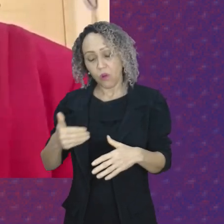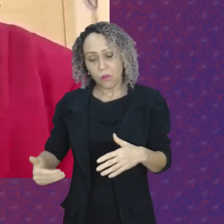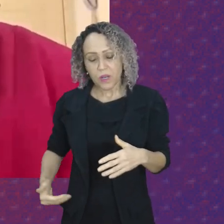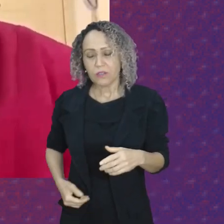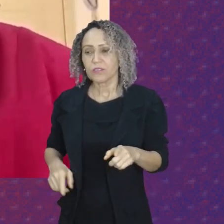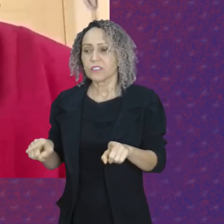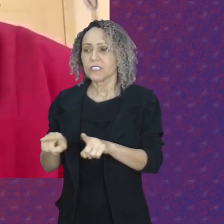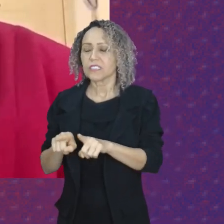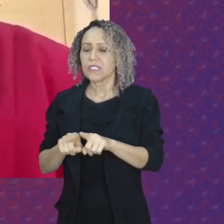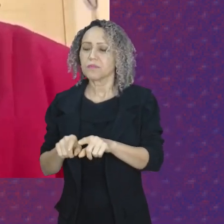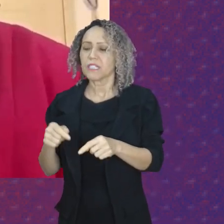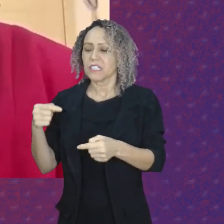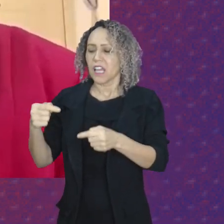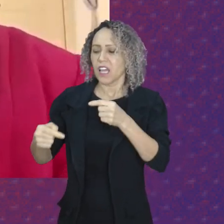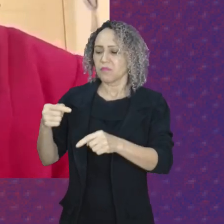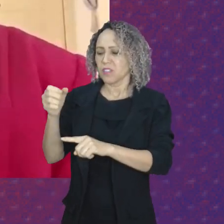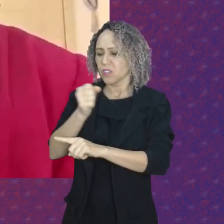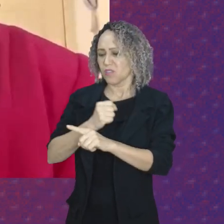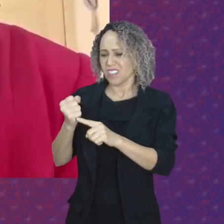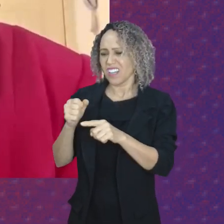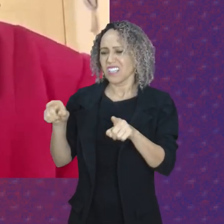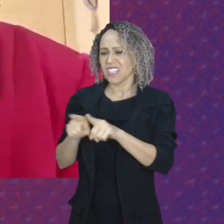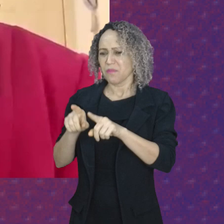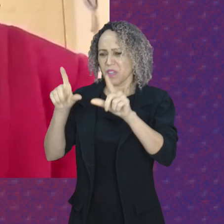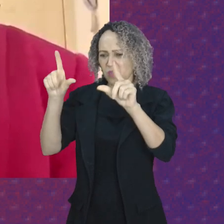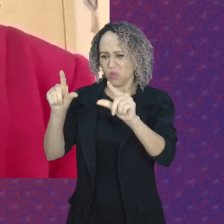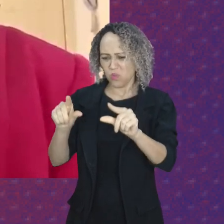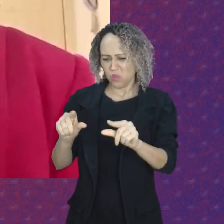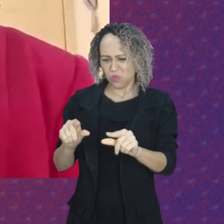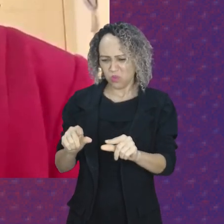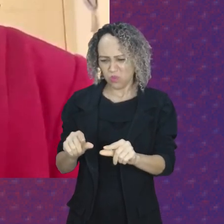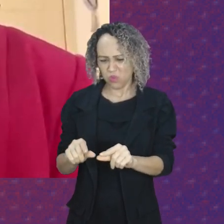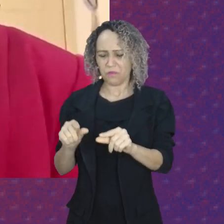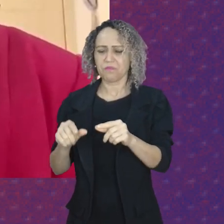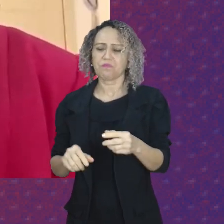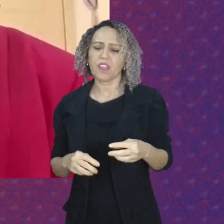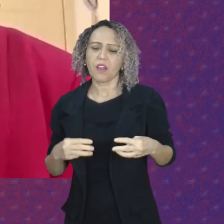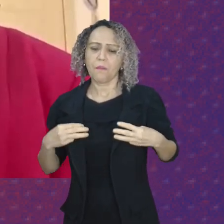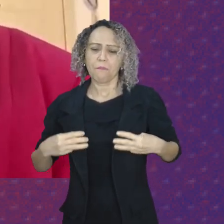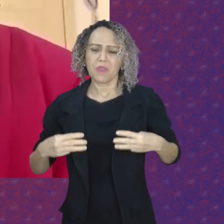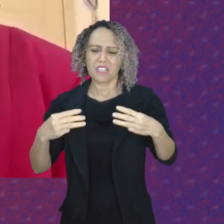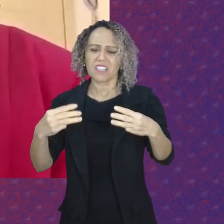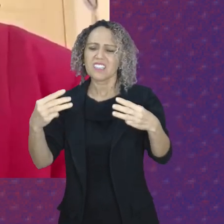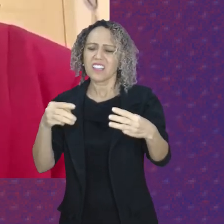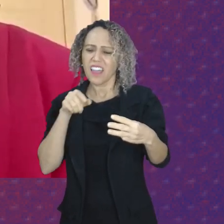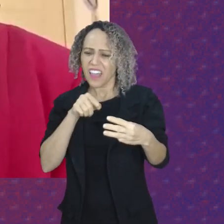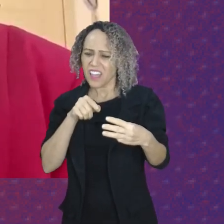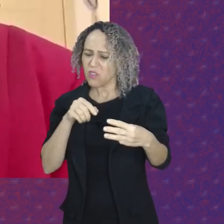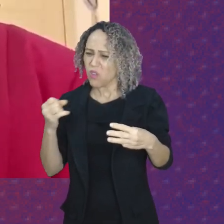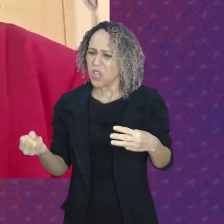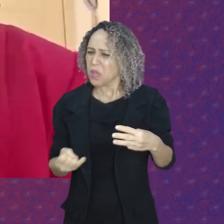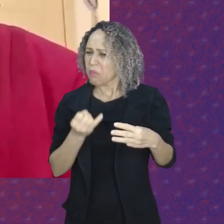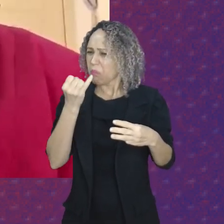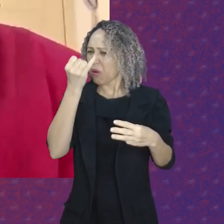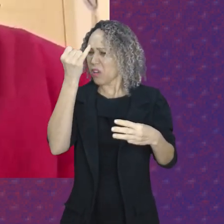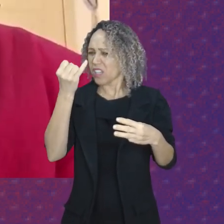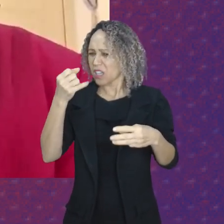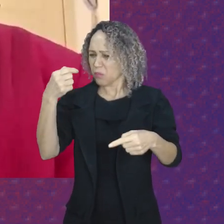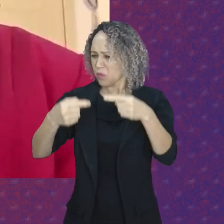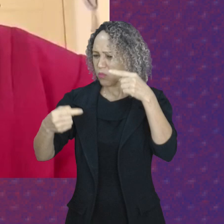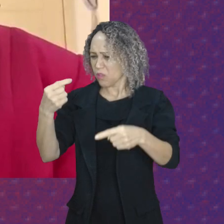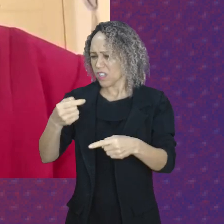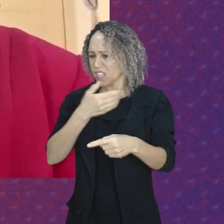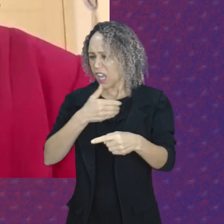o escopo das políticas sociais. Foram extintos ministérios responsáveis por importantes políticas